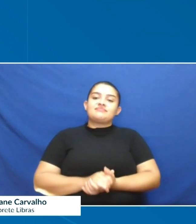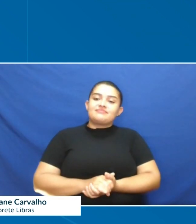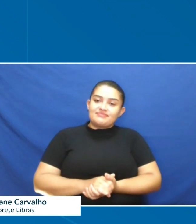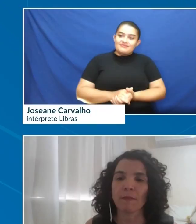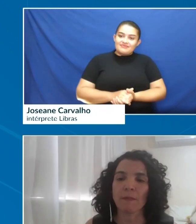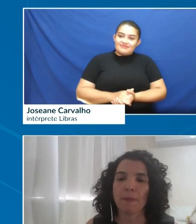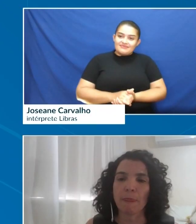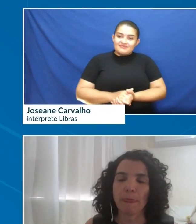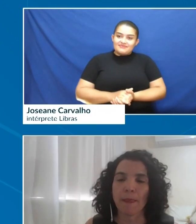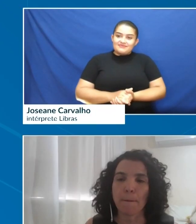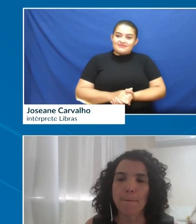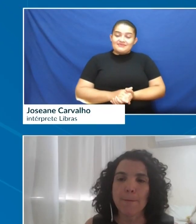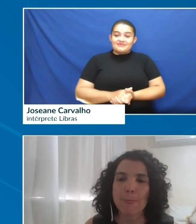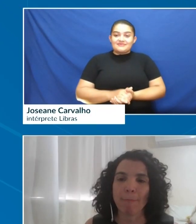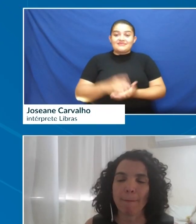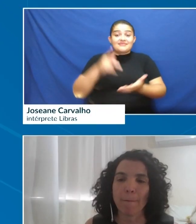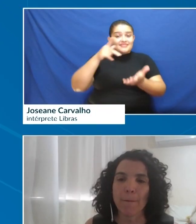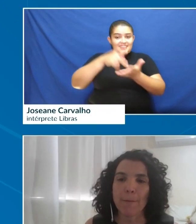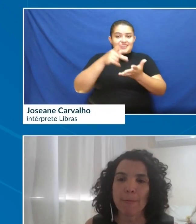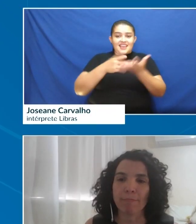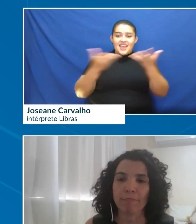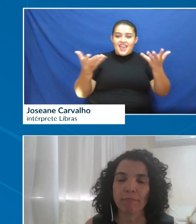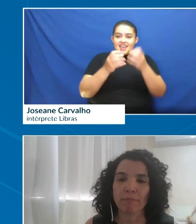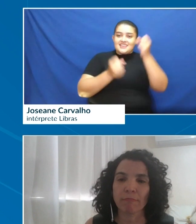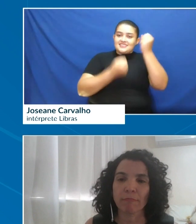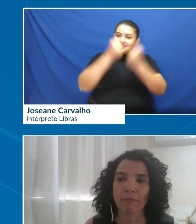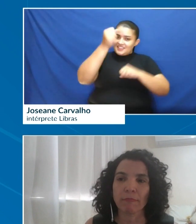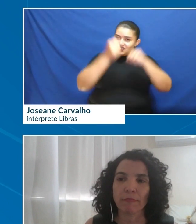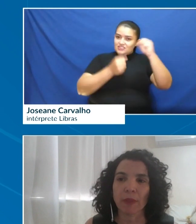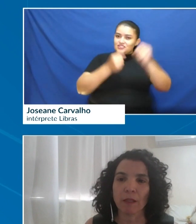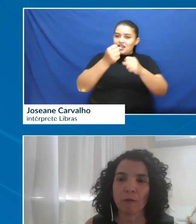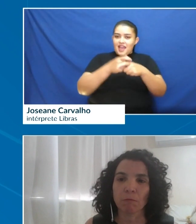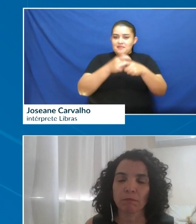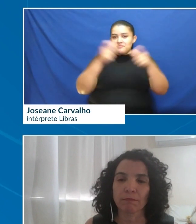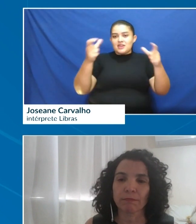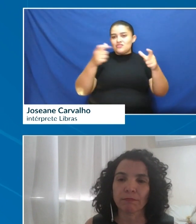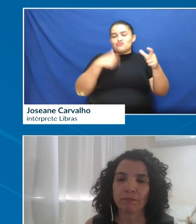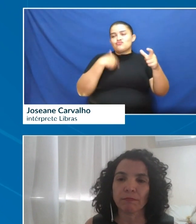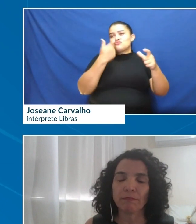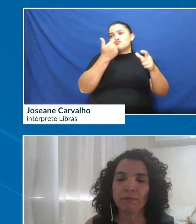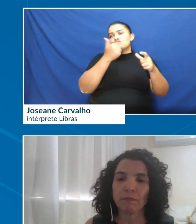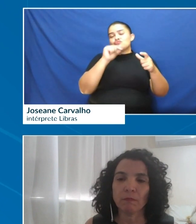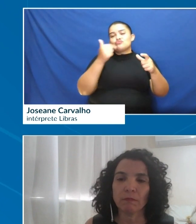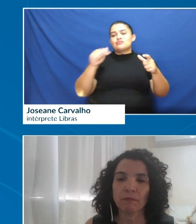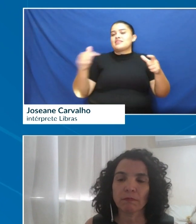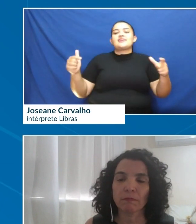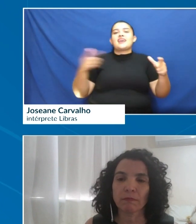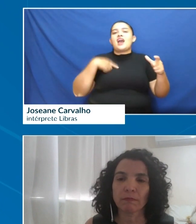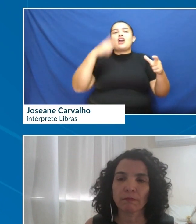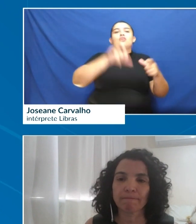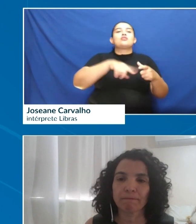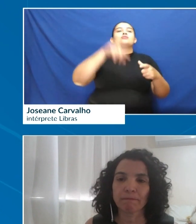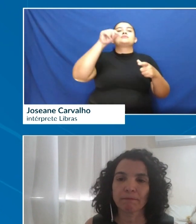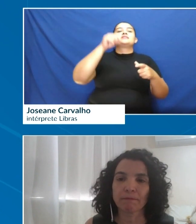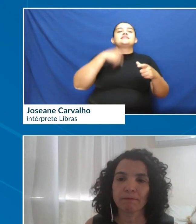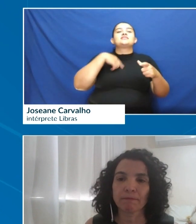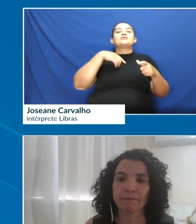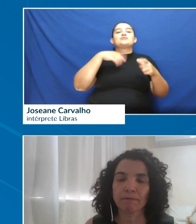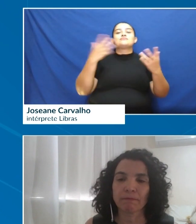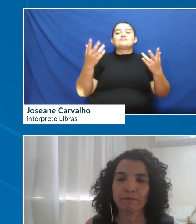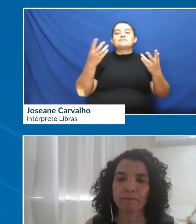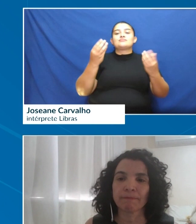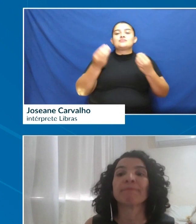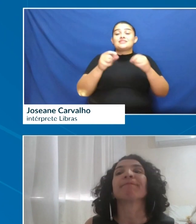nessa questão da indústria, a maioria dos trabalhadores da indústria, eles não têm essa opção de trabalhar com o home